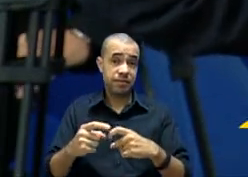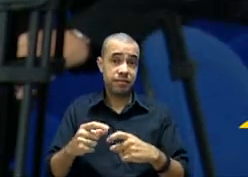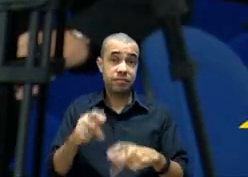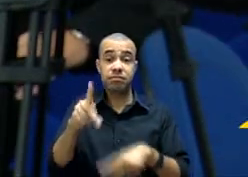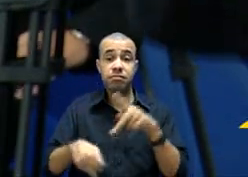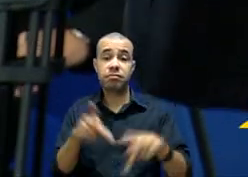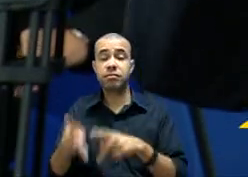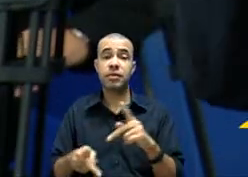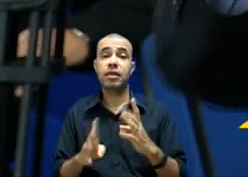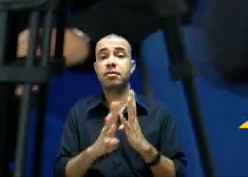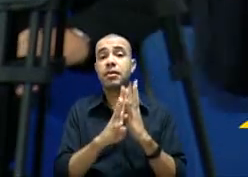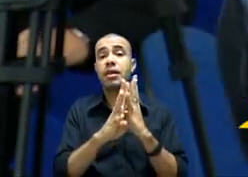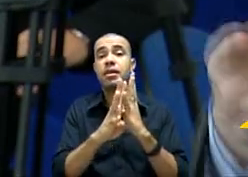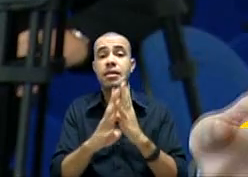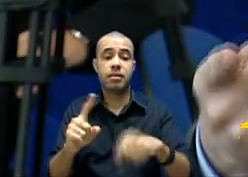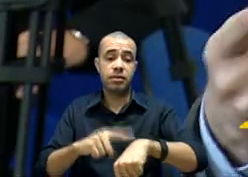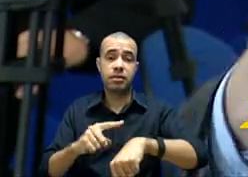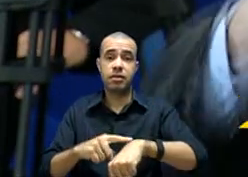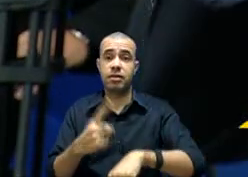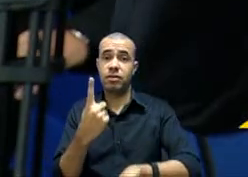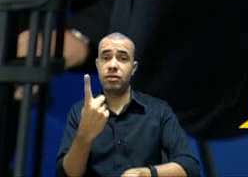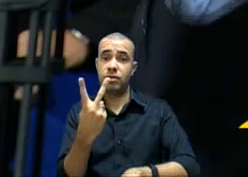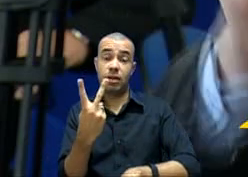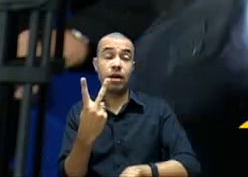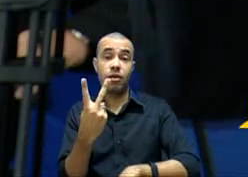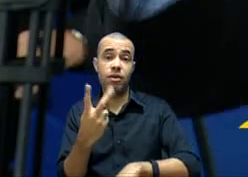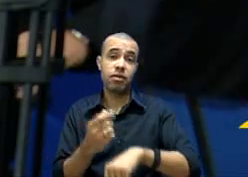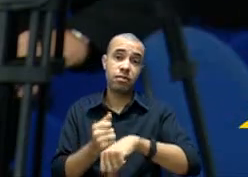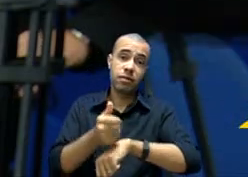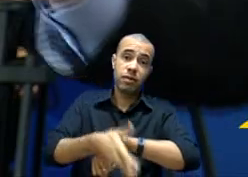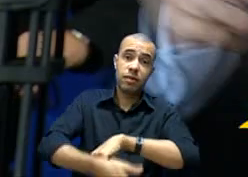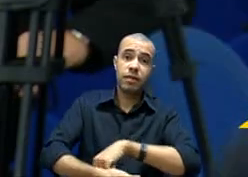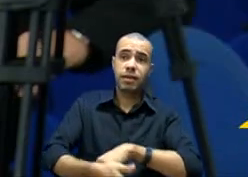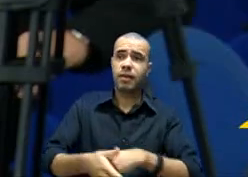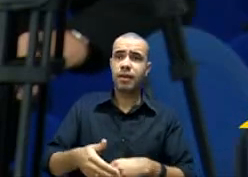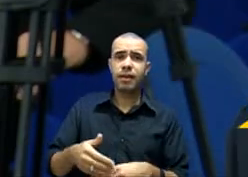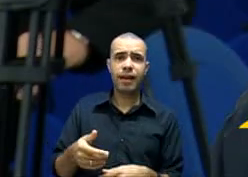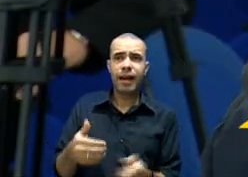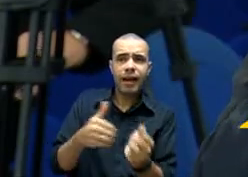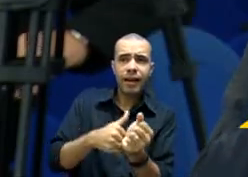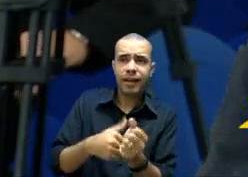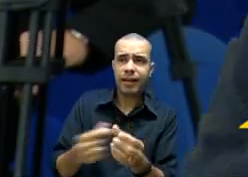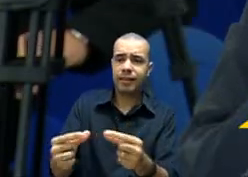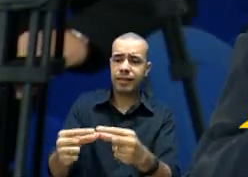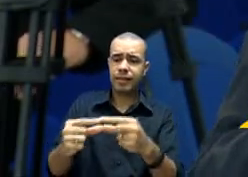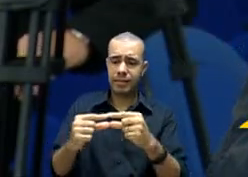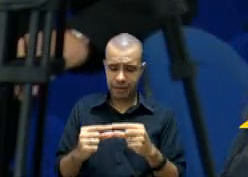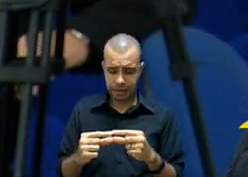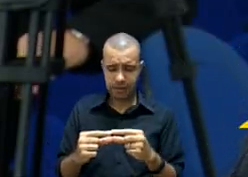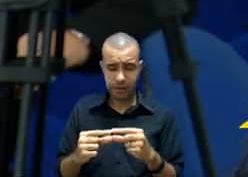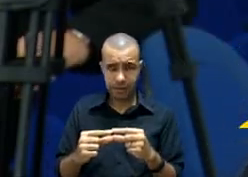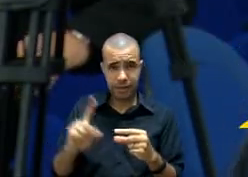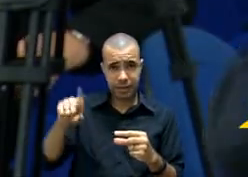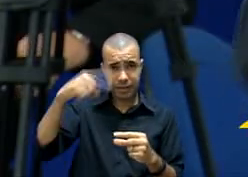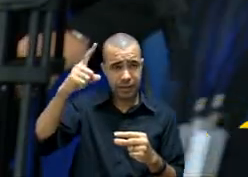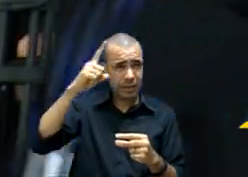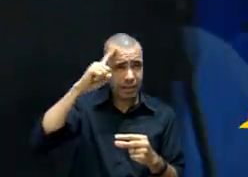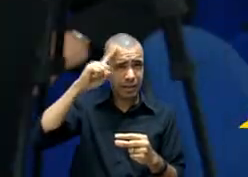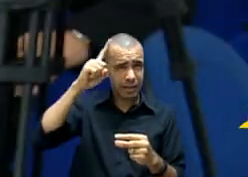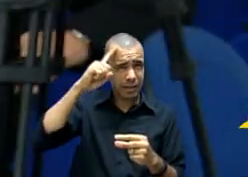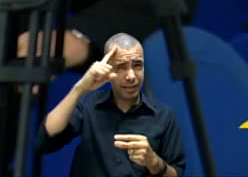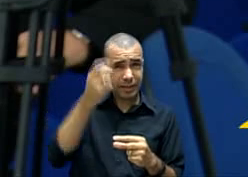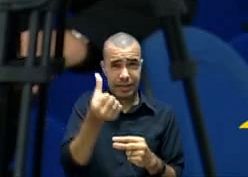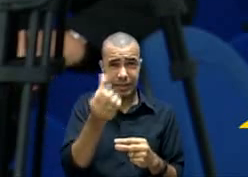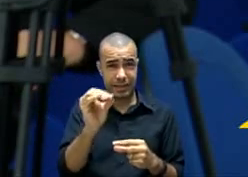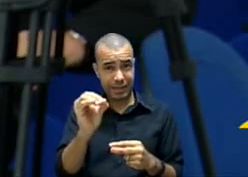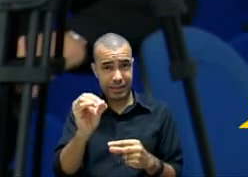conseguir 7 horas da manhã pegar uma senha para daqui 60 dias passar no médico. É uma humilhação que acontece com a população. Lá